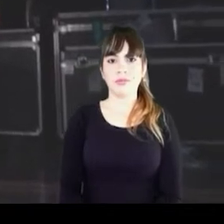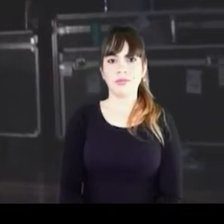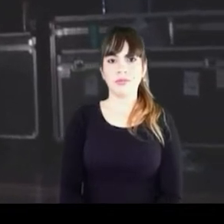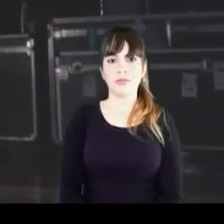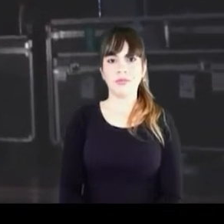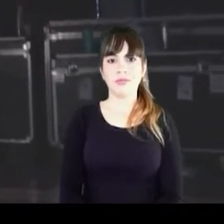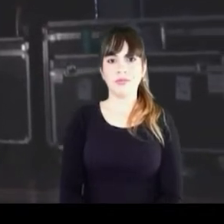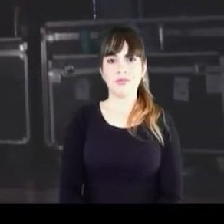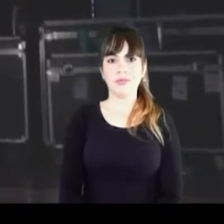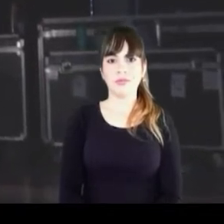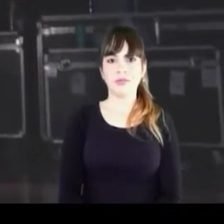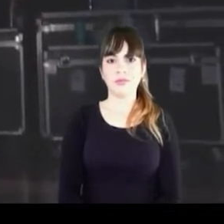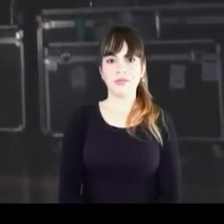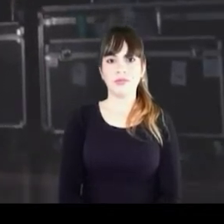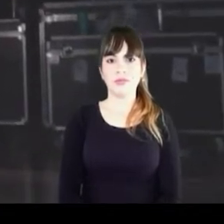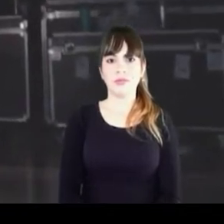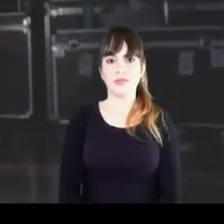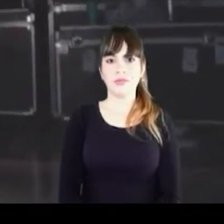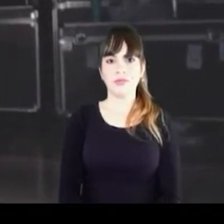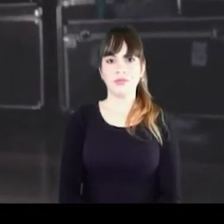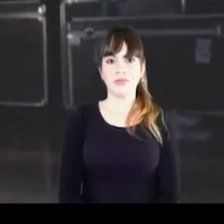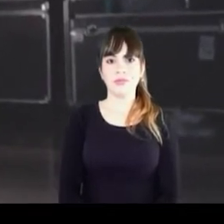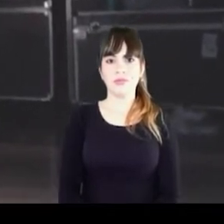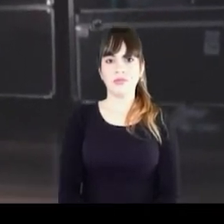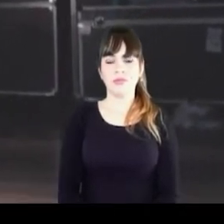saia laranja.